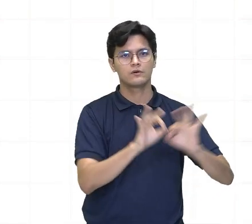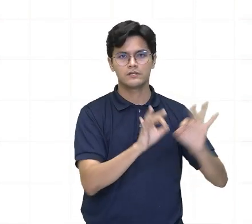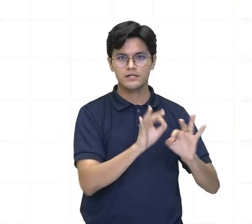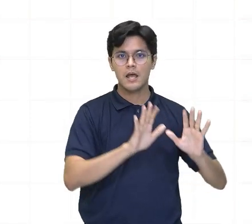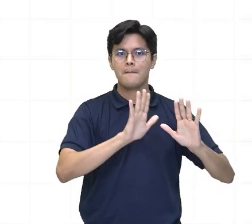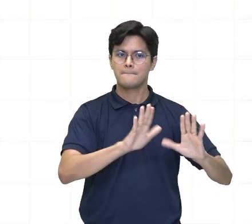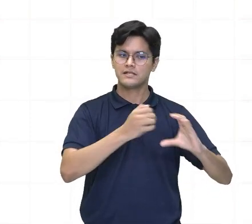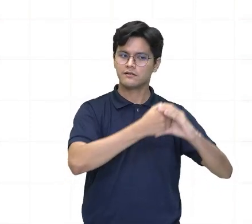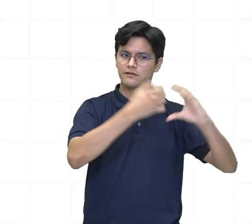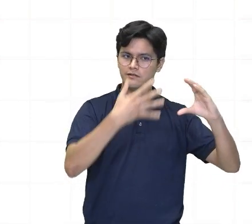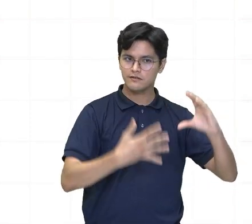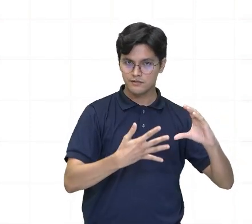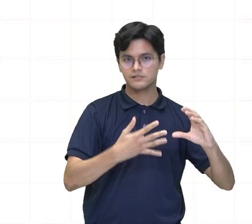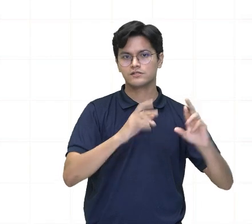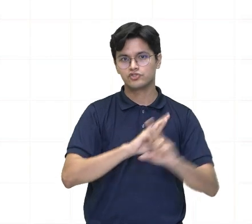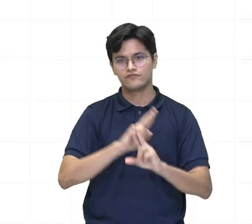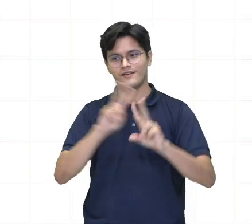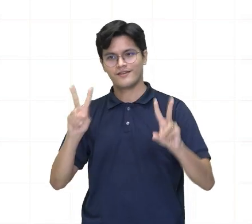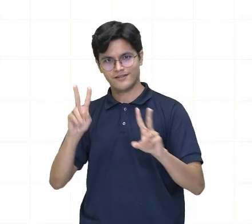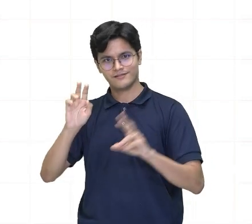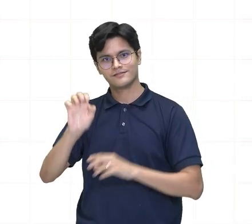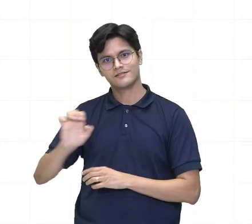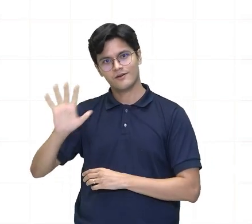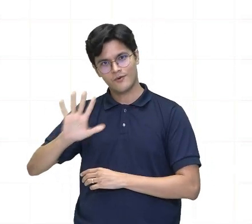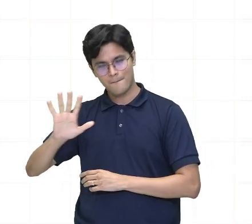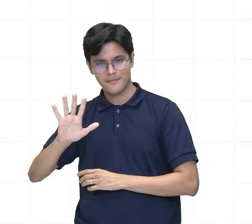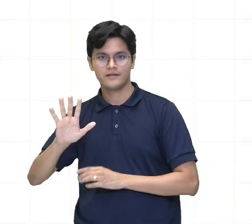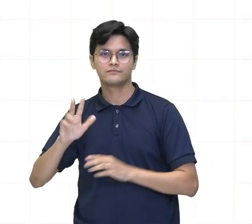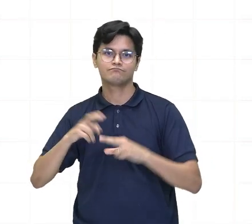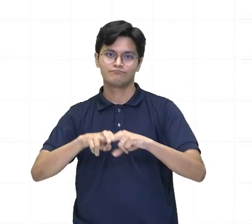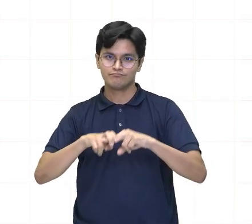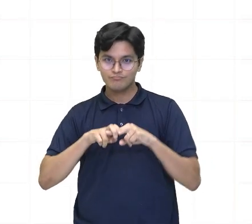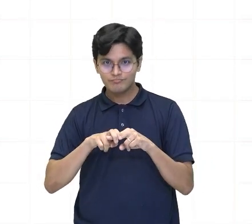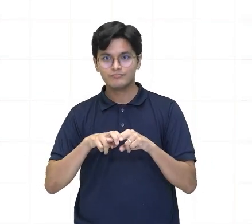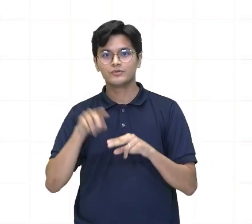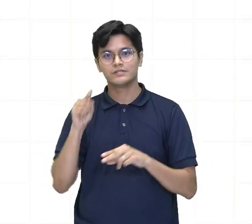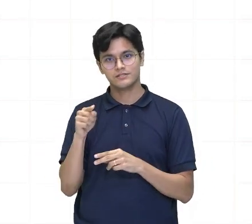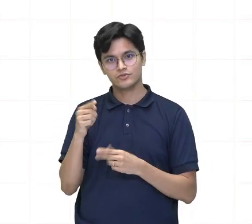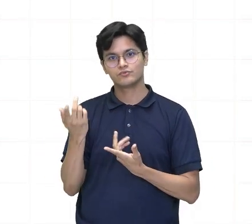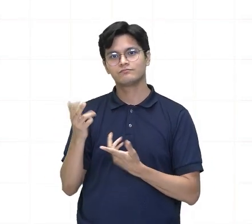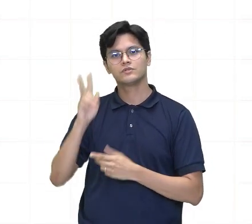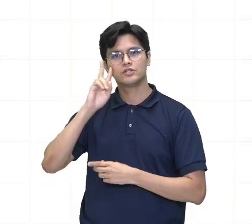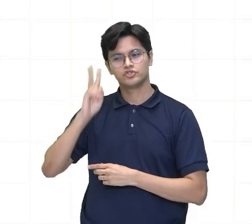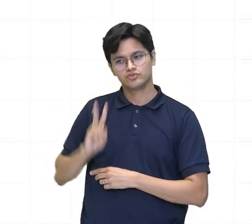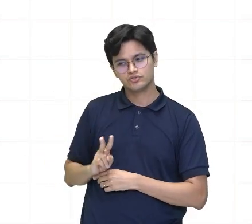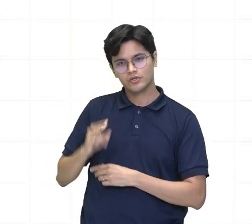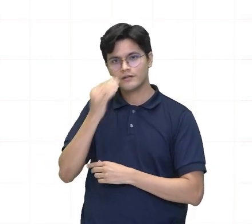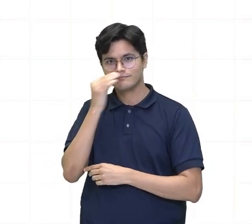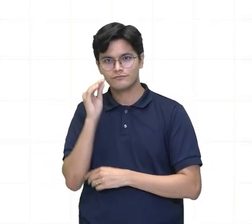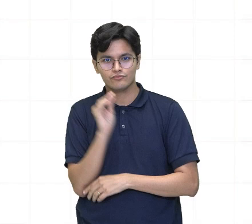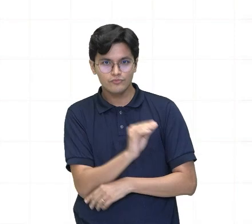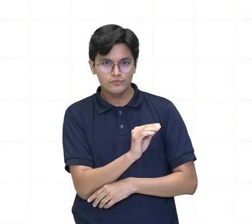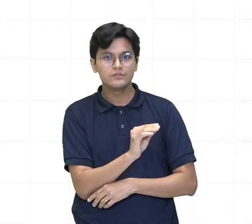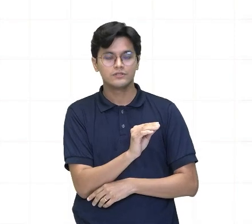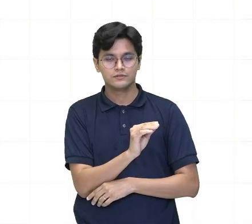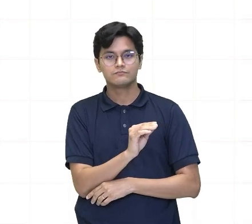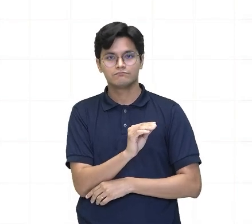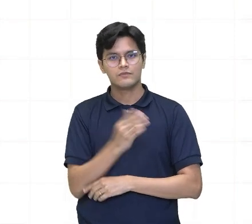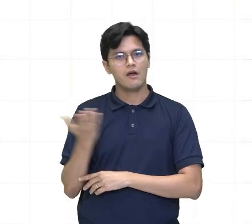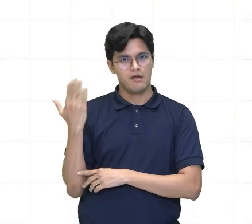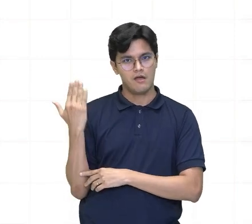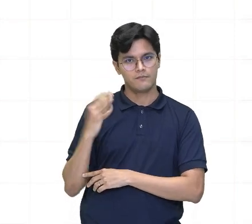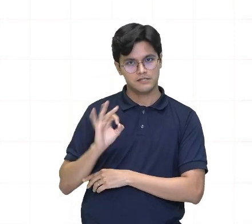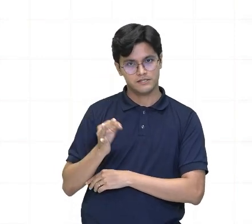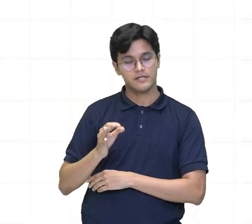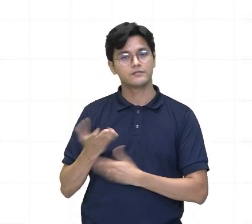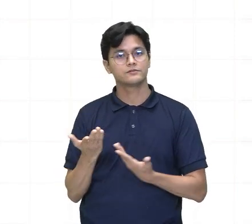à europeia e por isso foram excluídas da historiografia oficial. Essas civilizações, como